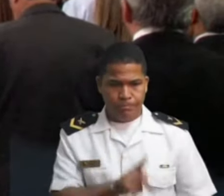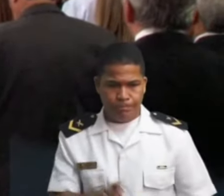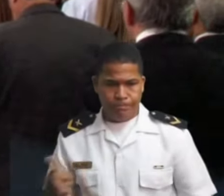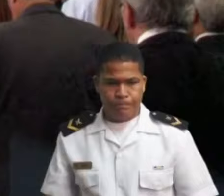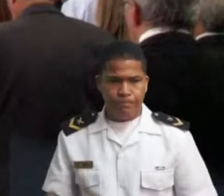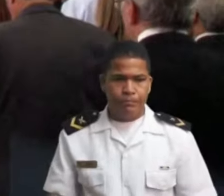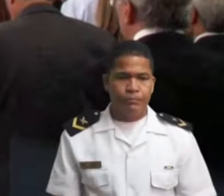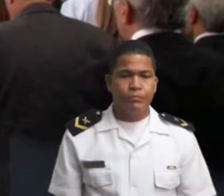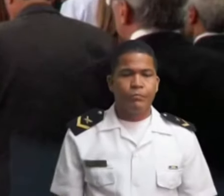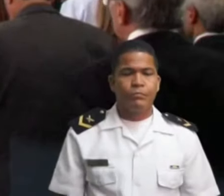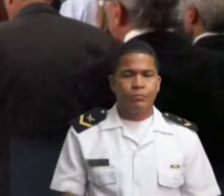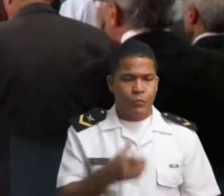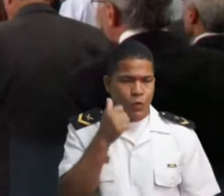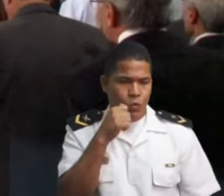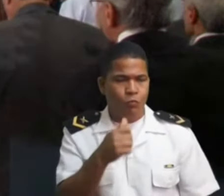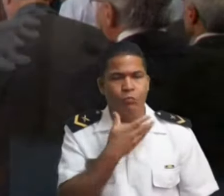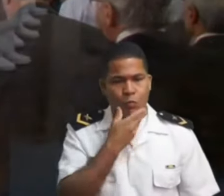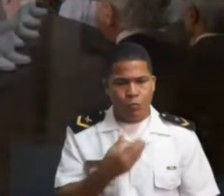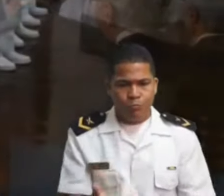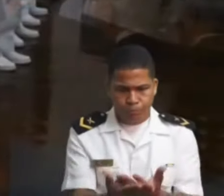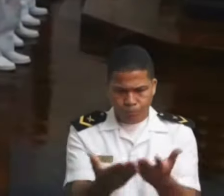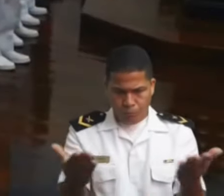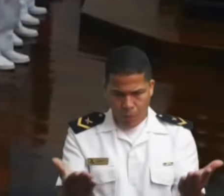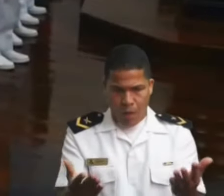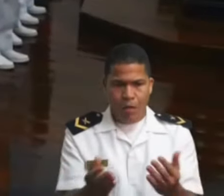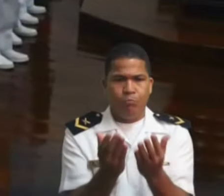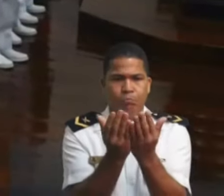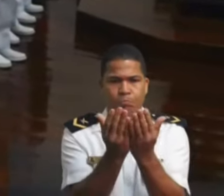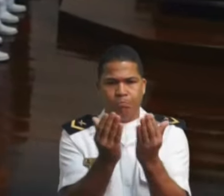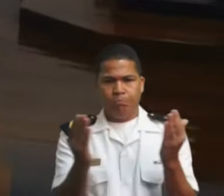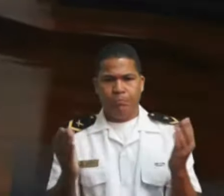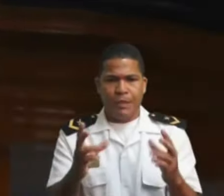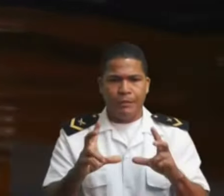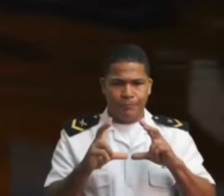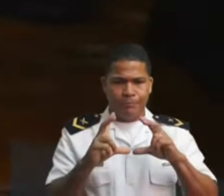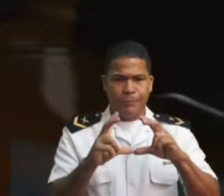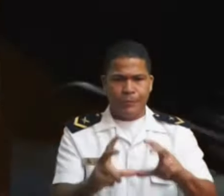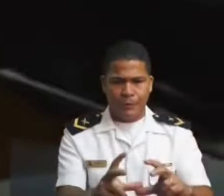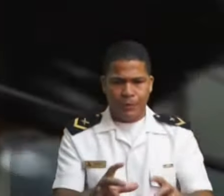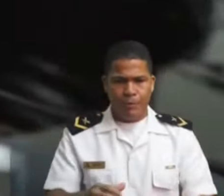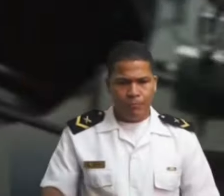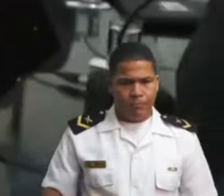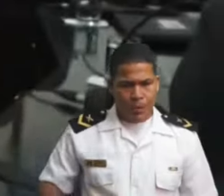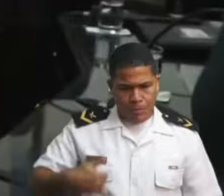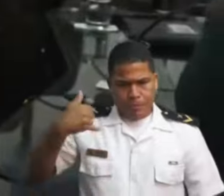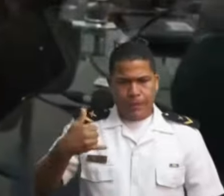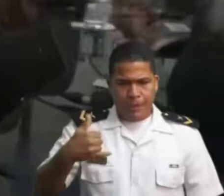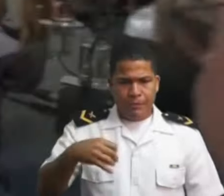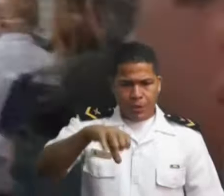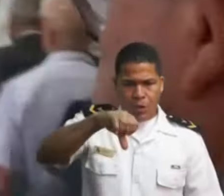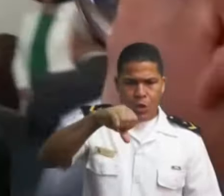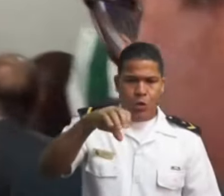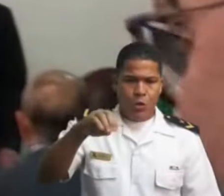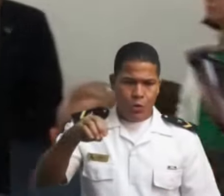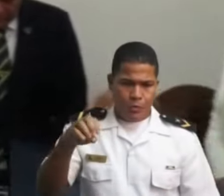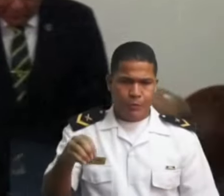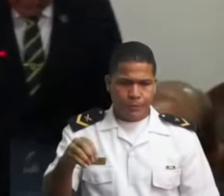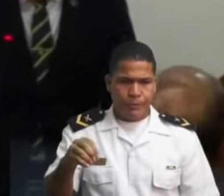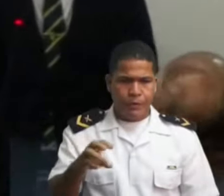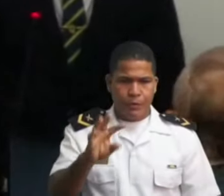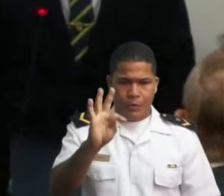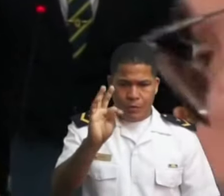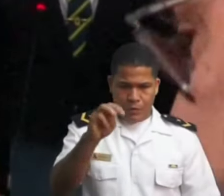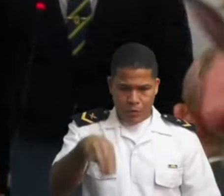Senhoras e senhores, bom dia. Declaro aberta a sessão solene comemorativa do 90º aniversário do Tribunal